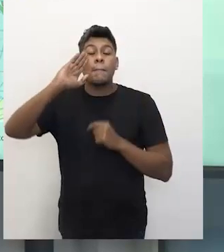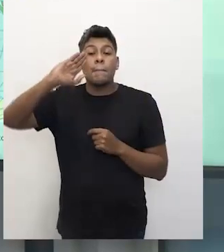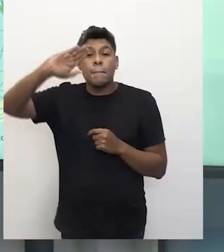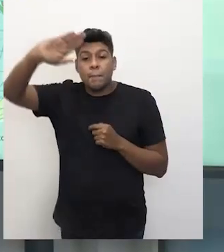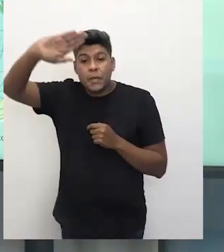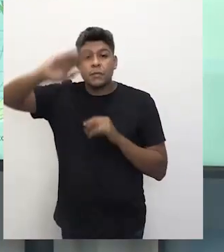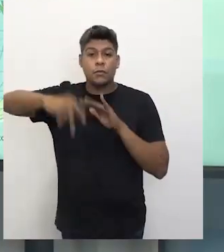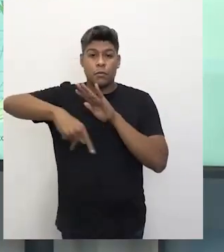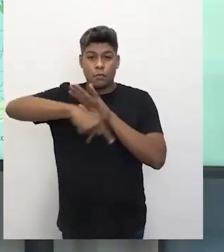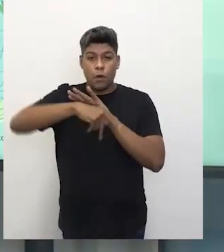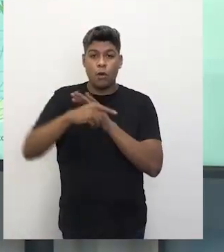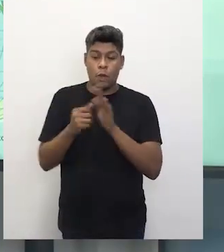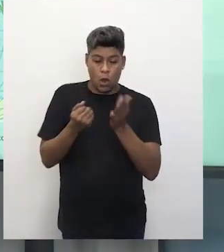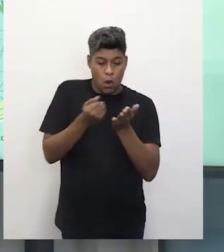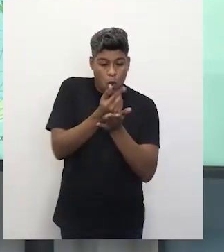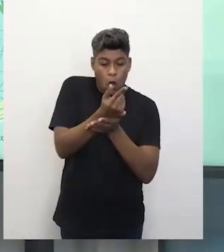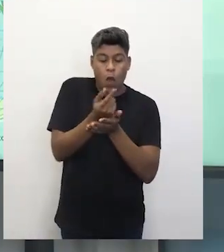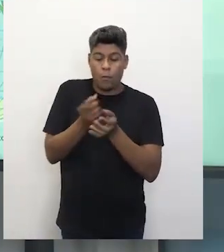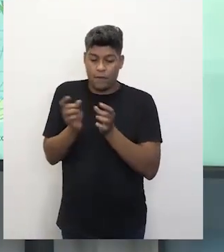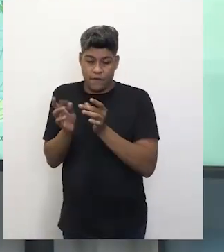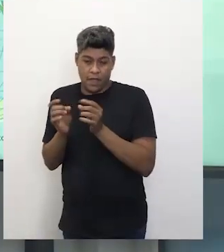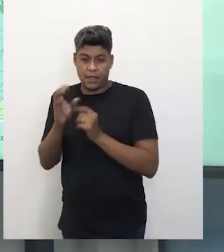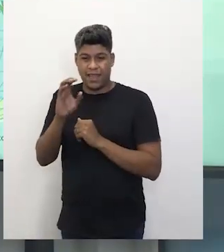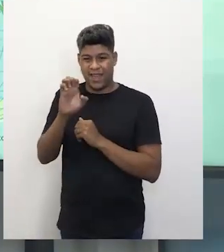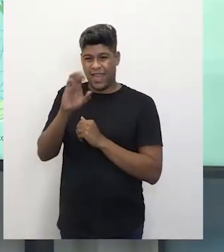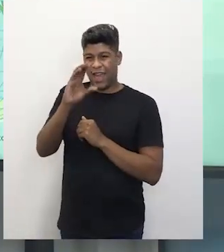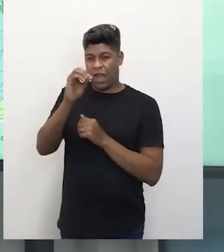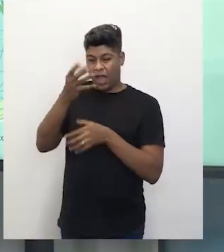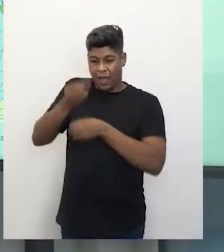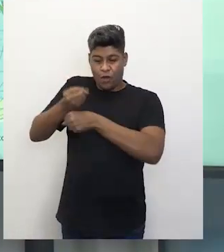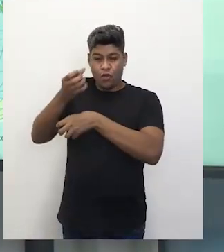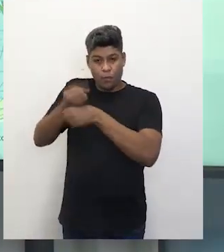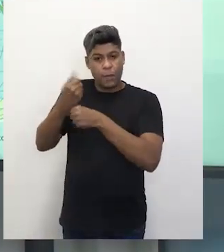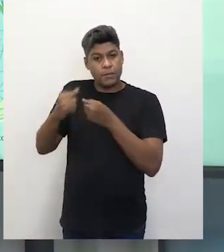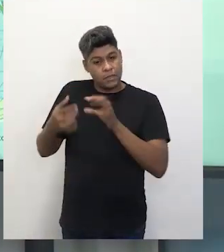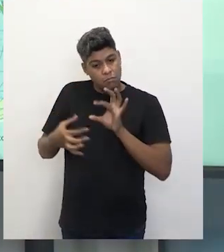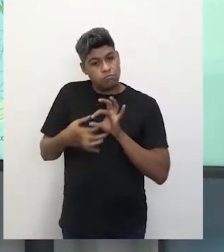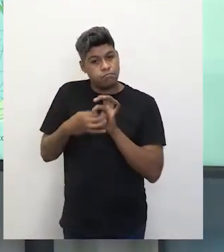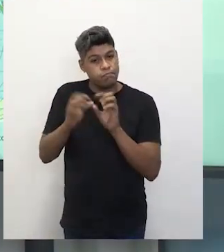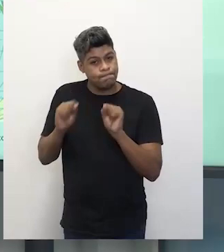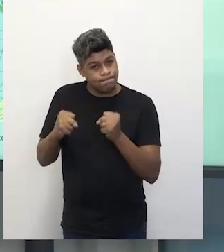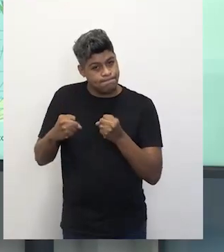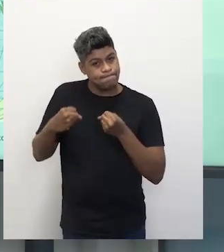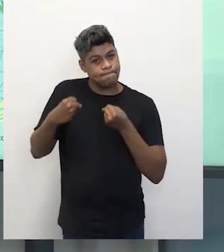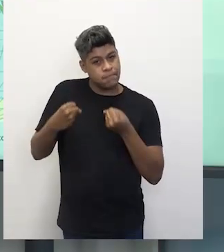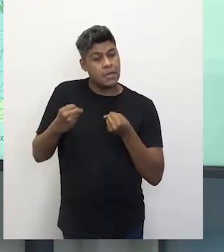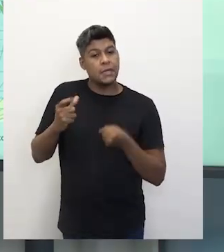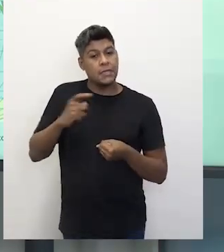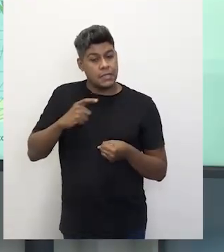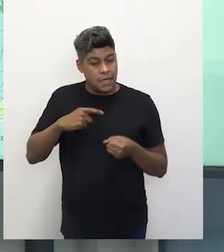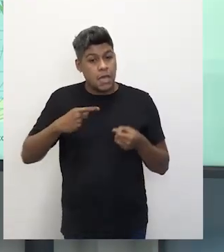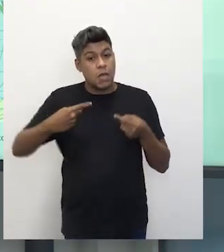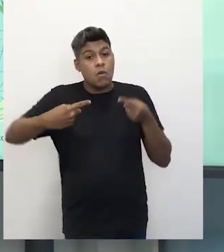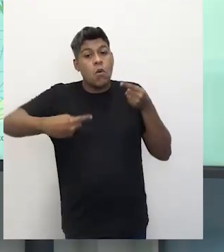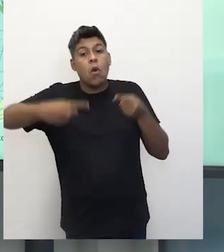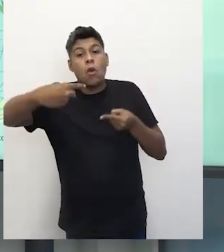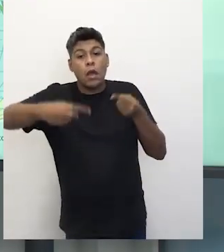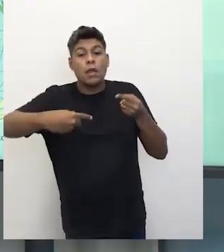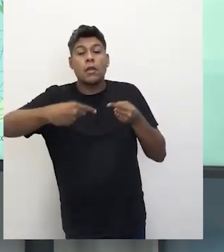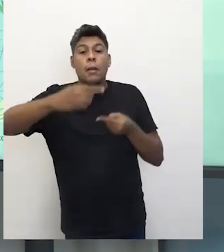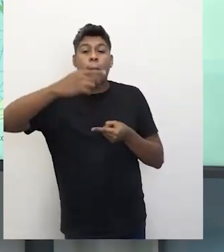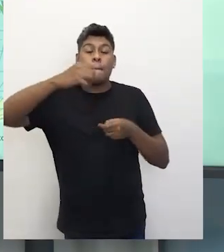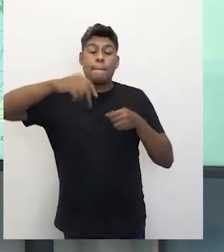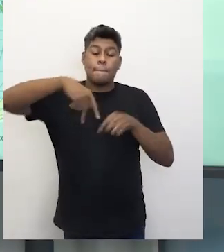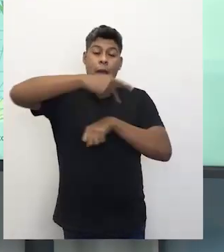principalmente nessa questão comercial na questão Econômica precisa se unir e fortalecer aí para citar com correndo aí com umas